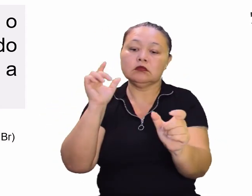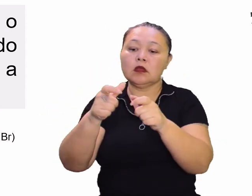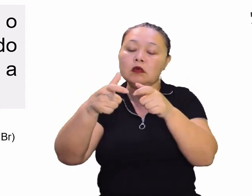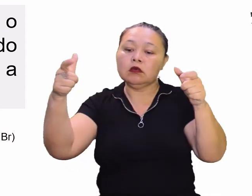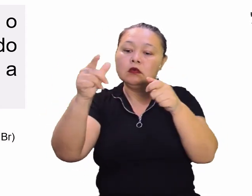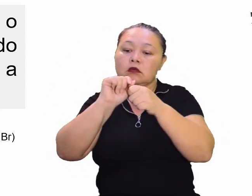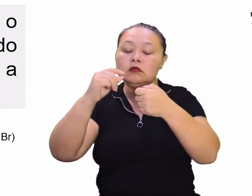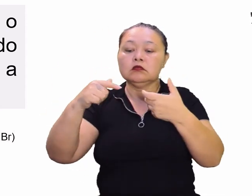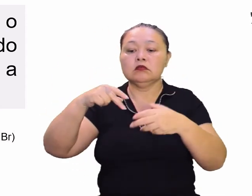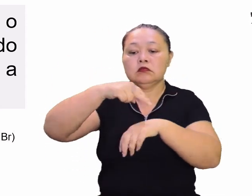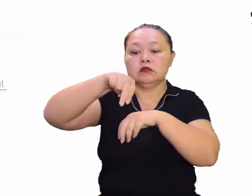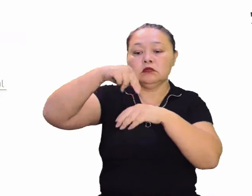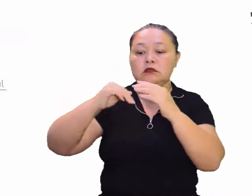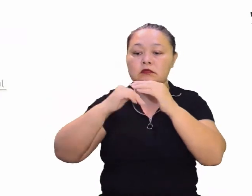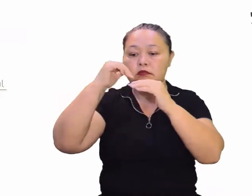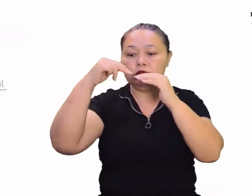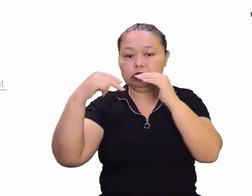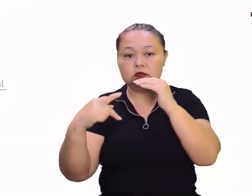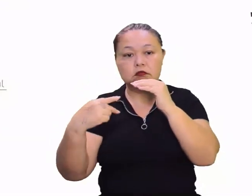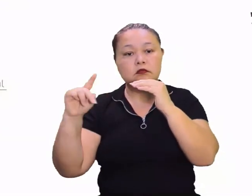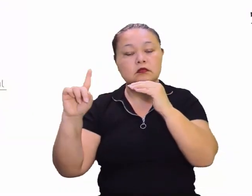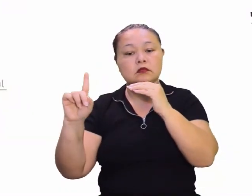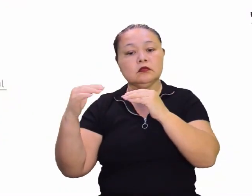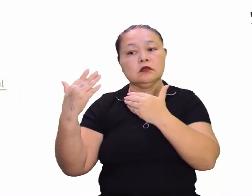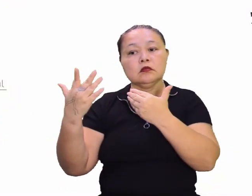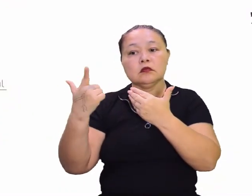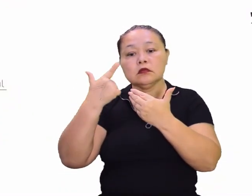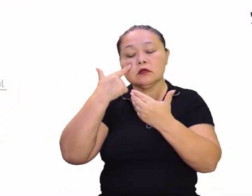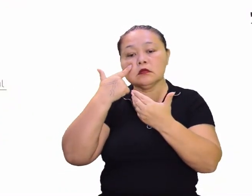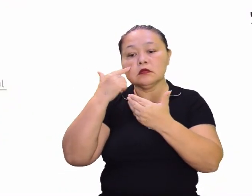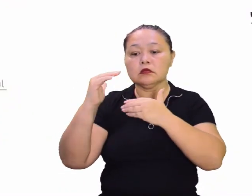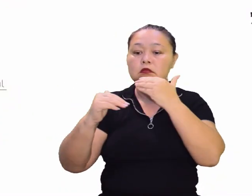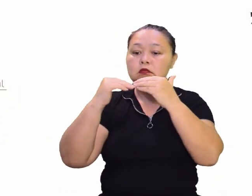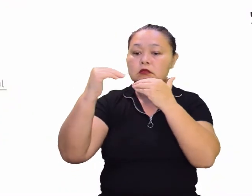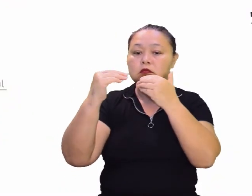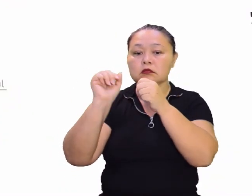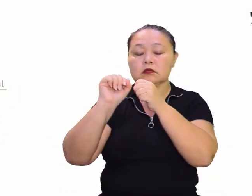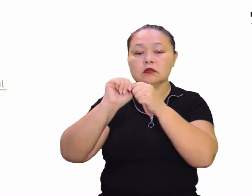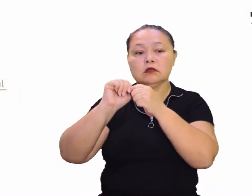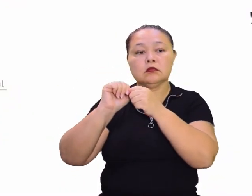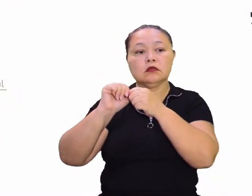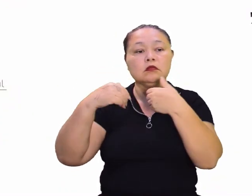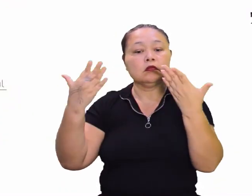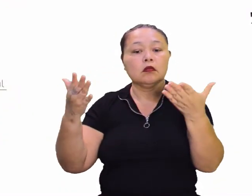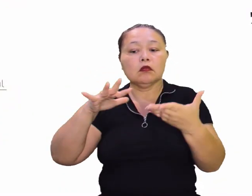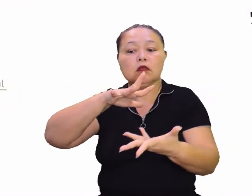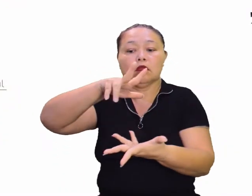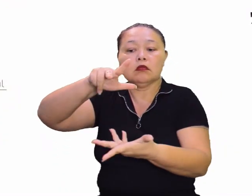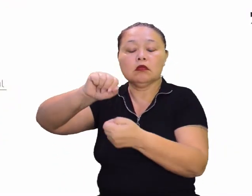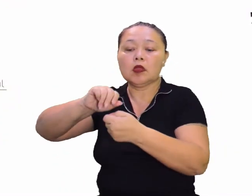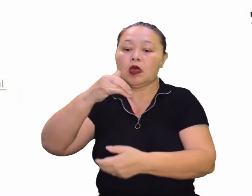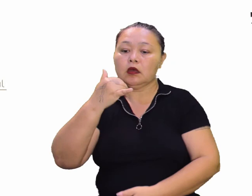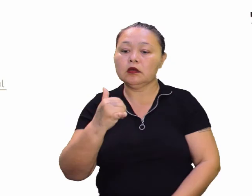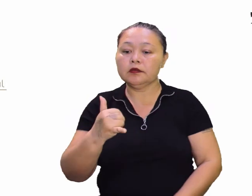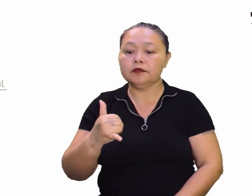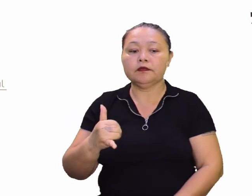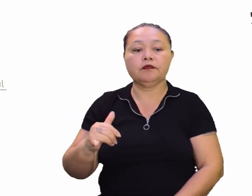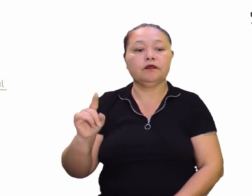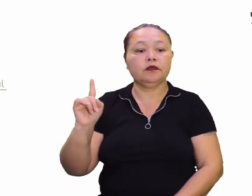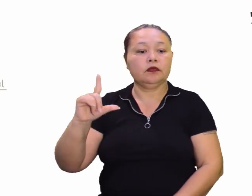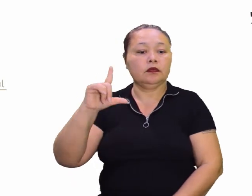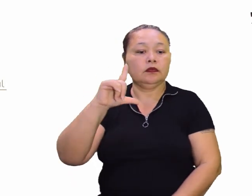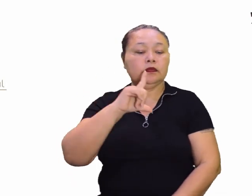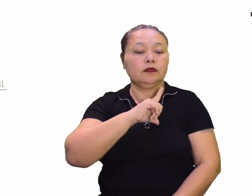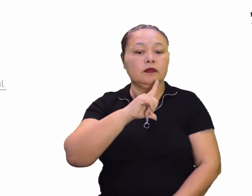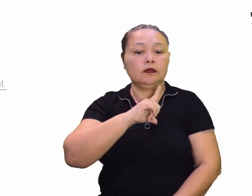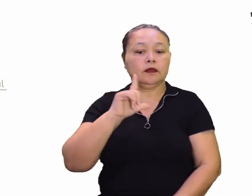maior dentro das nações subdesenvolvidas. Então, perspectiva de crescimento e demanda mundial de energia primária. Então, nós